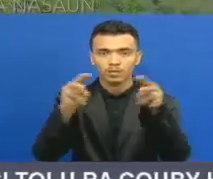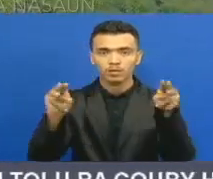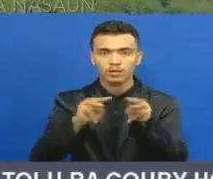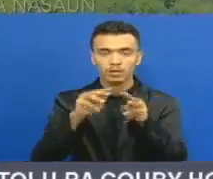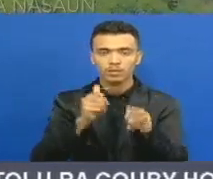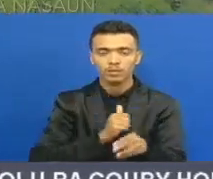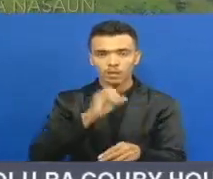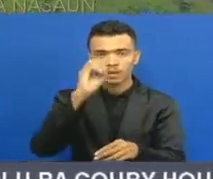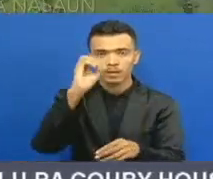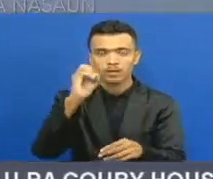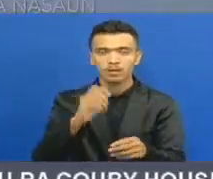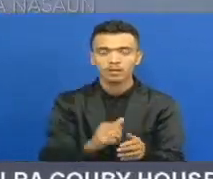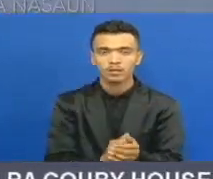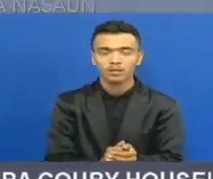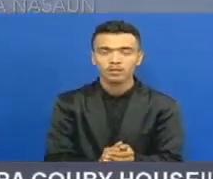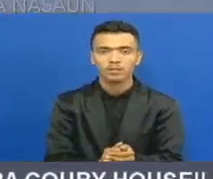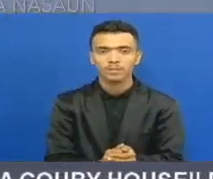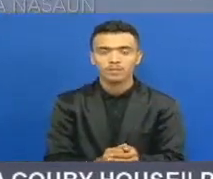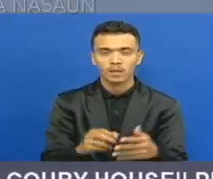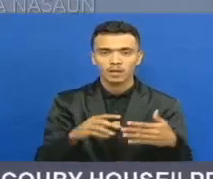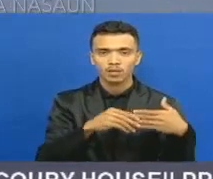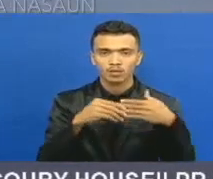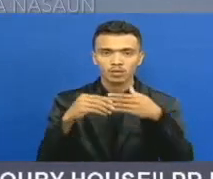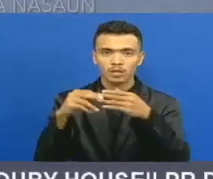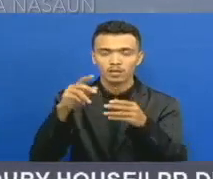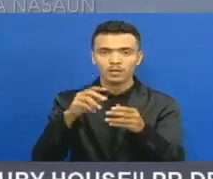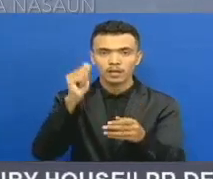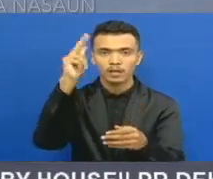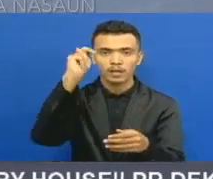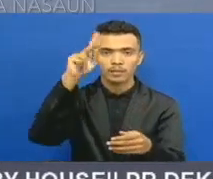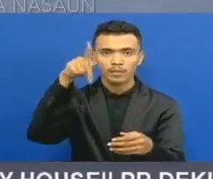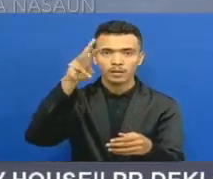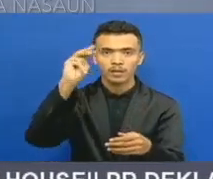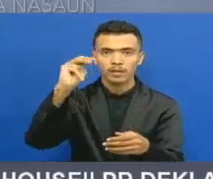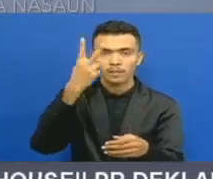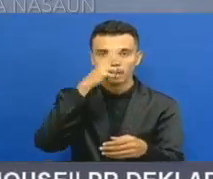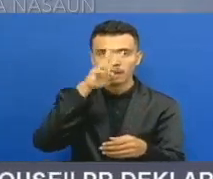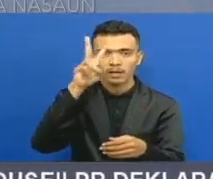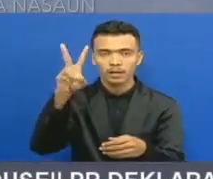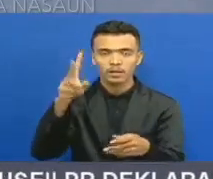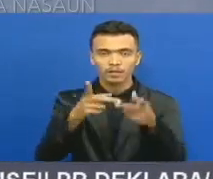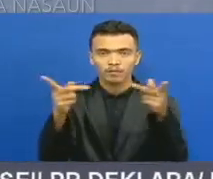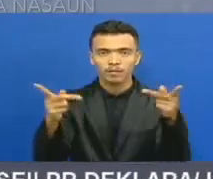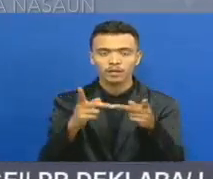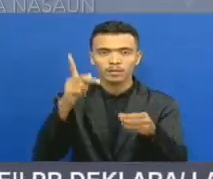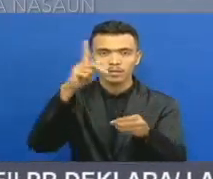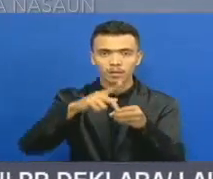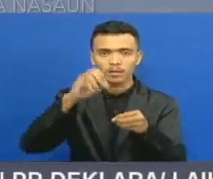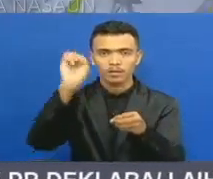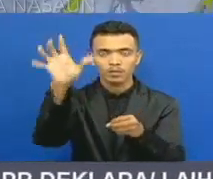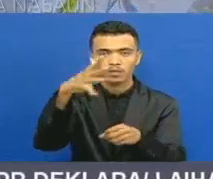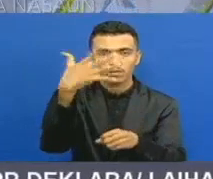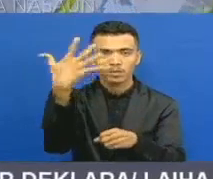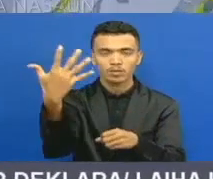Ainaru. Entretanto, antes nem Autoridade Nacional Petróleo no Minerais identifica tam bloco minamatan sanulo resen